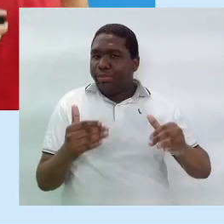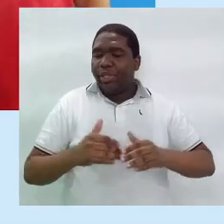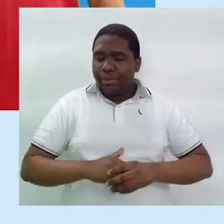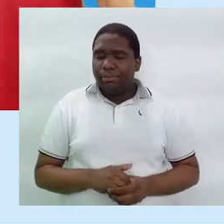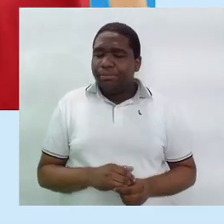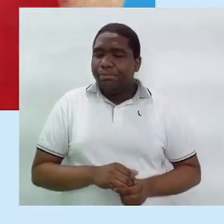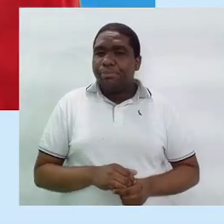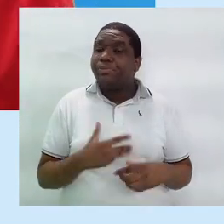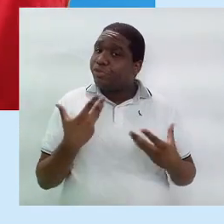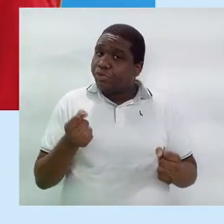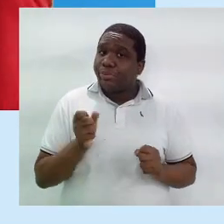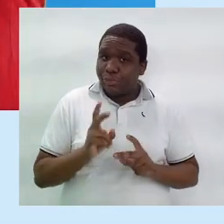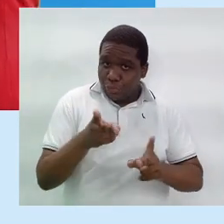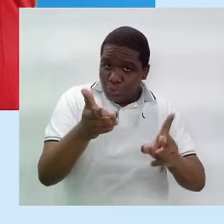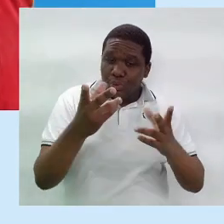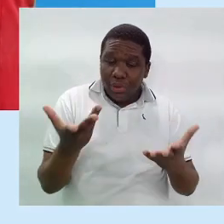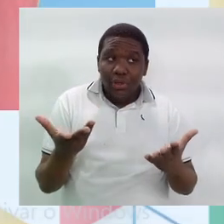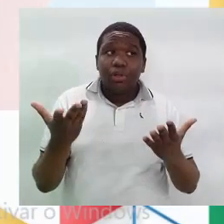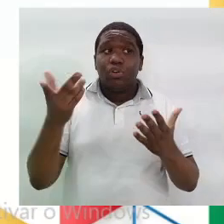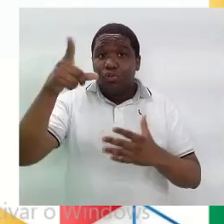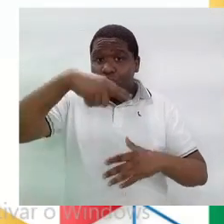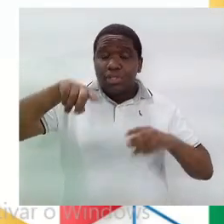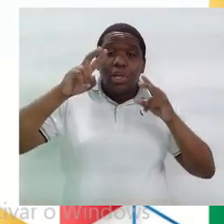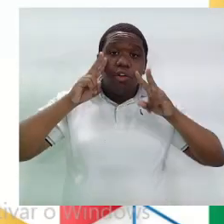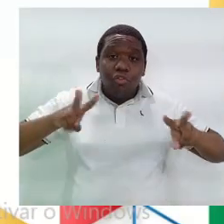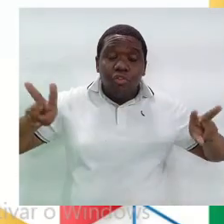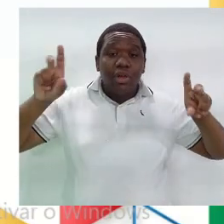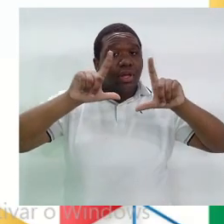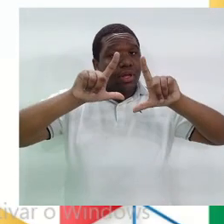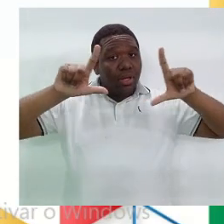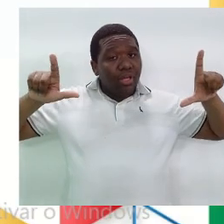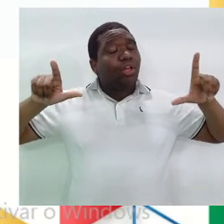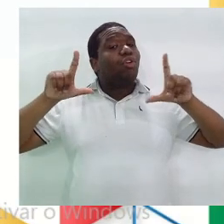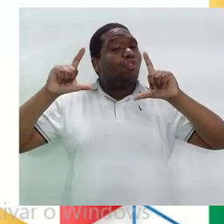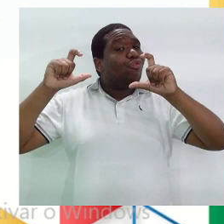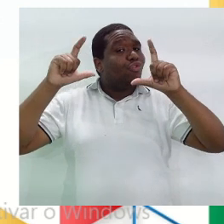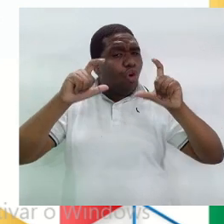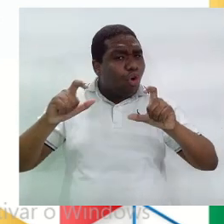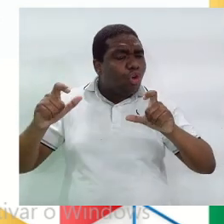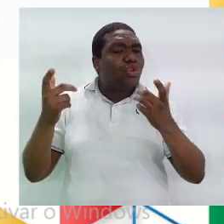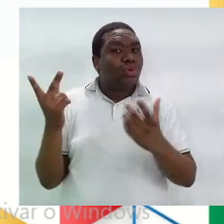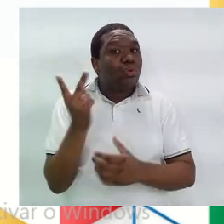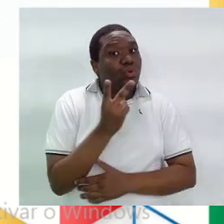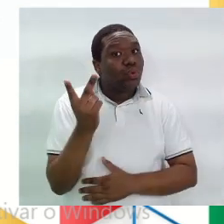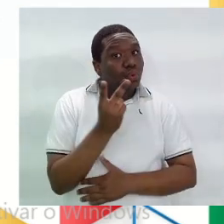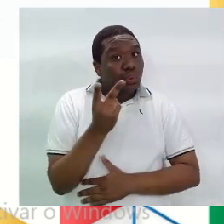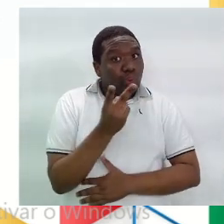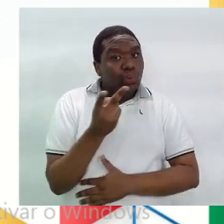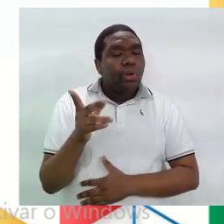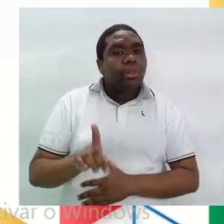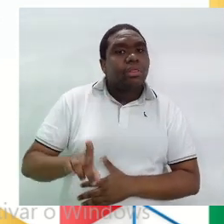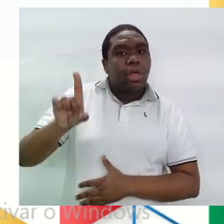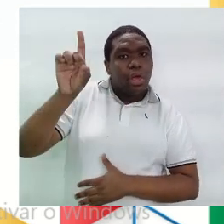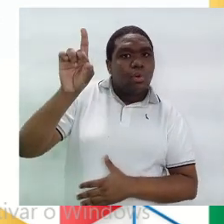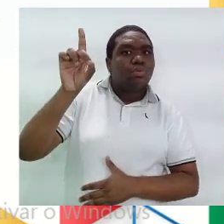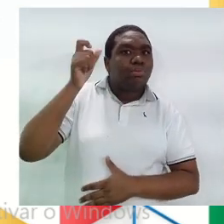Vamos adiante. Trago na tela uma representação dessas duas divindades, a deusa